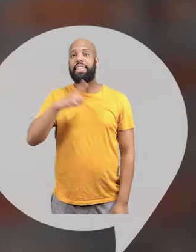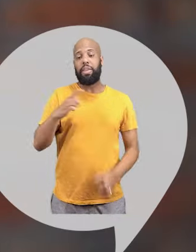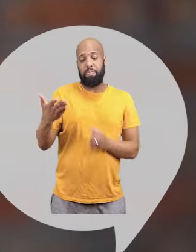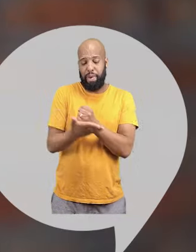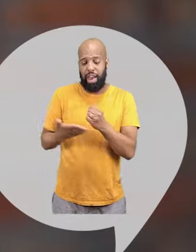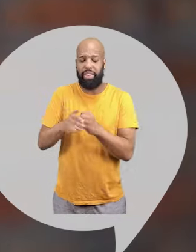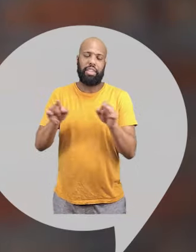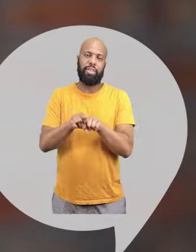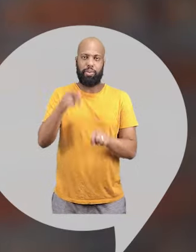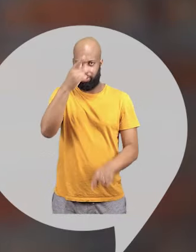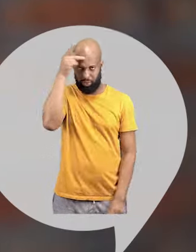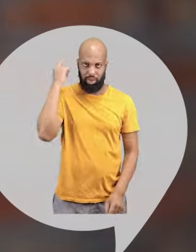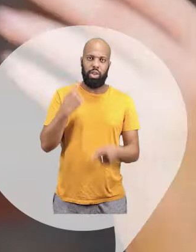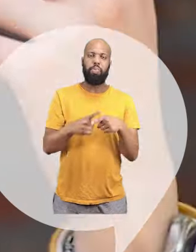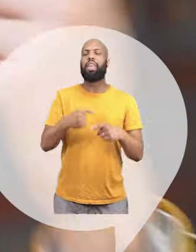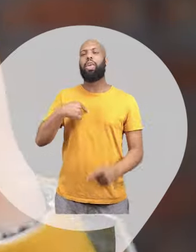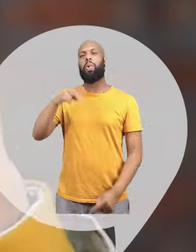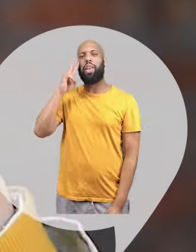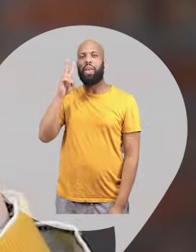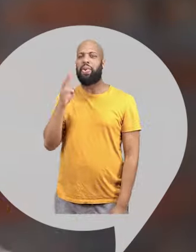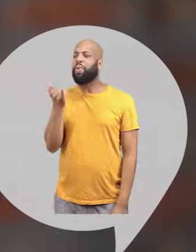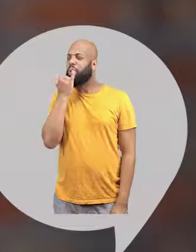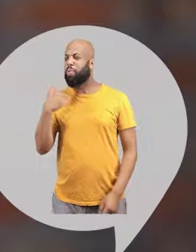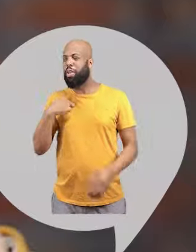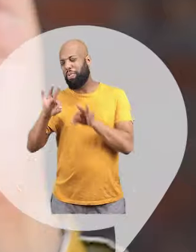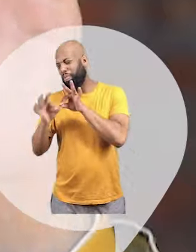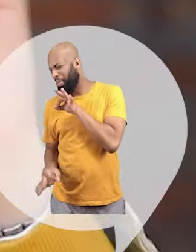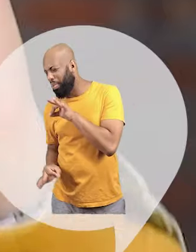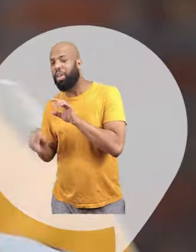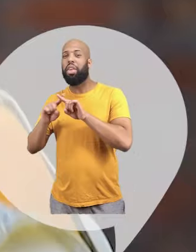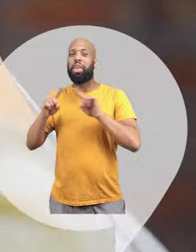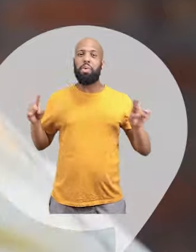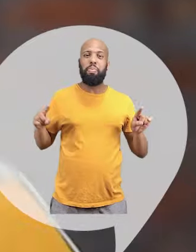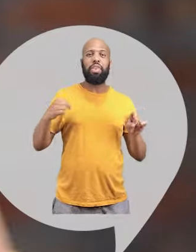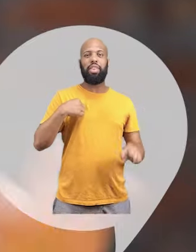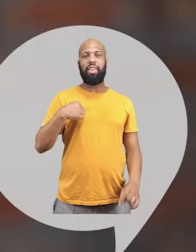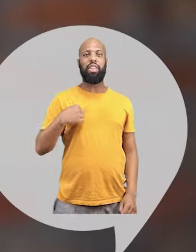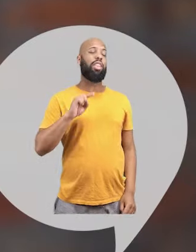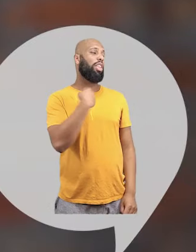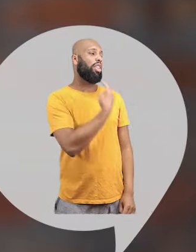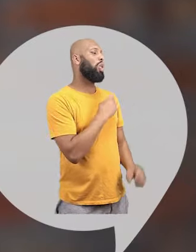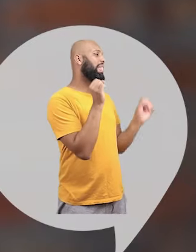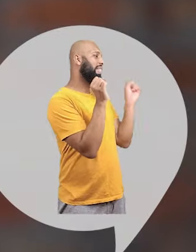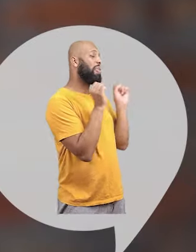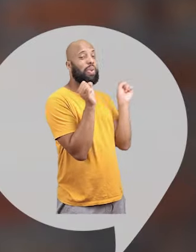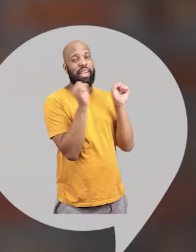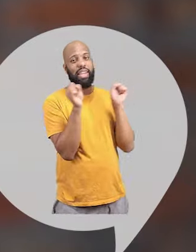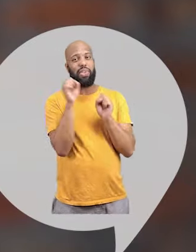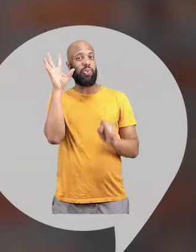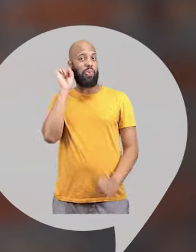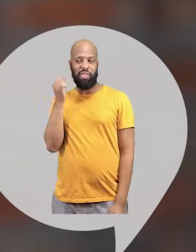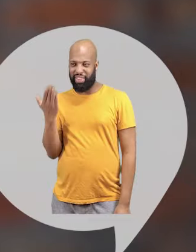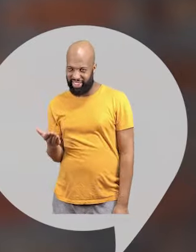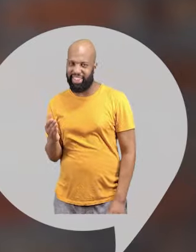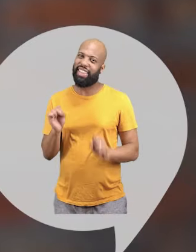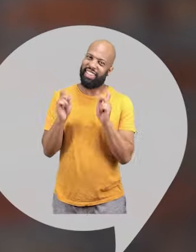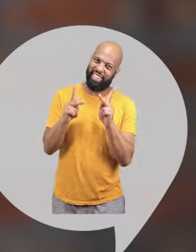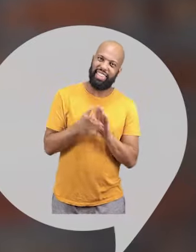um uma base de pessoas porque eu lembro eu lembro muito tempo atrás desculpa eu tô falando muito né mas é que assim estamos adorando de escutar